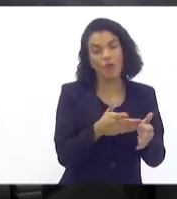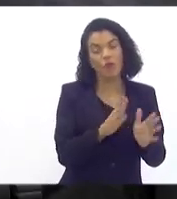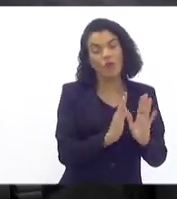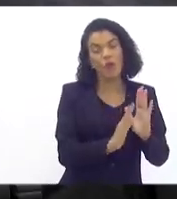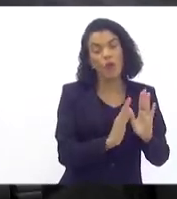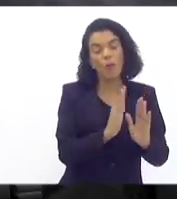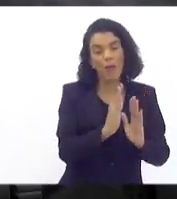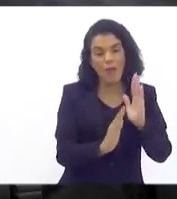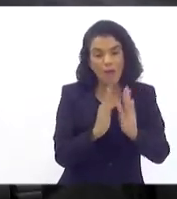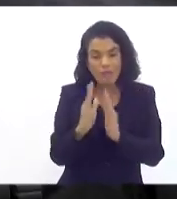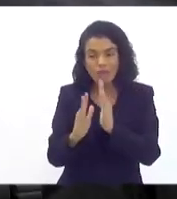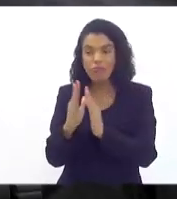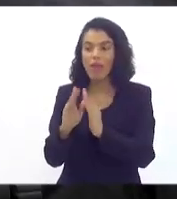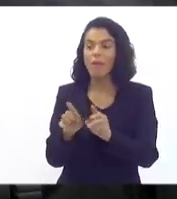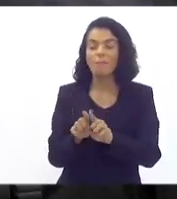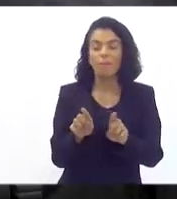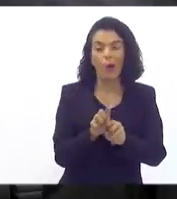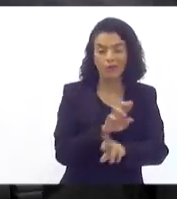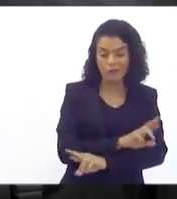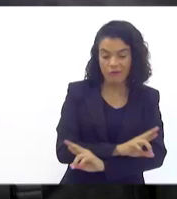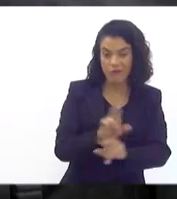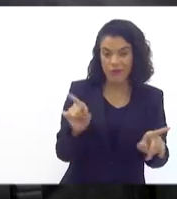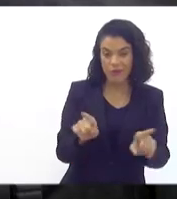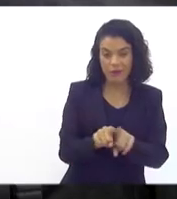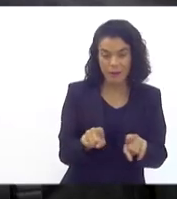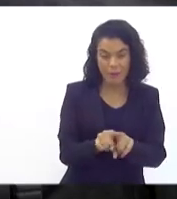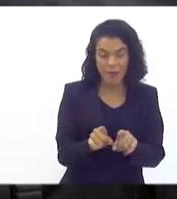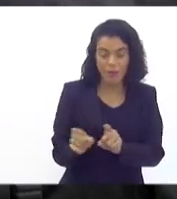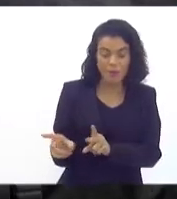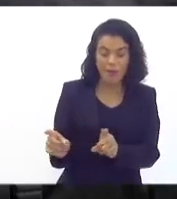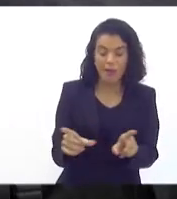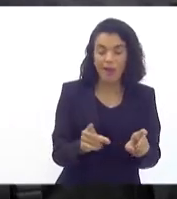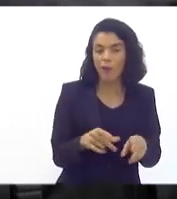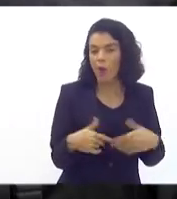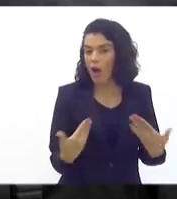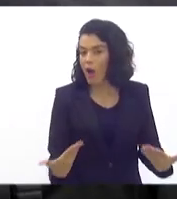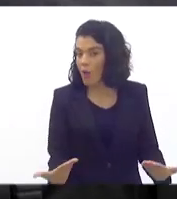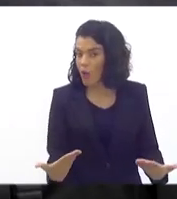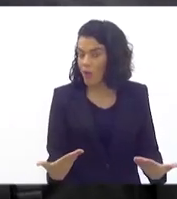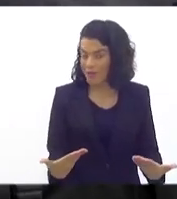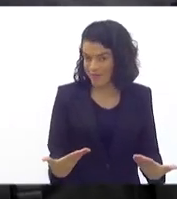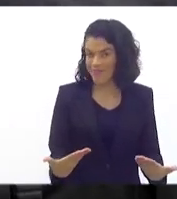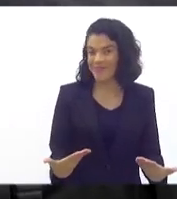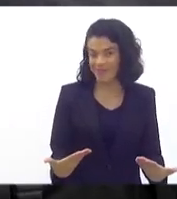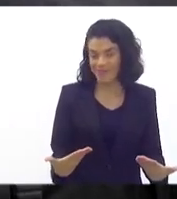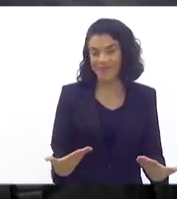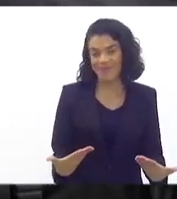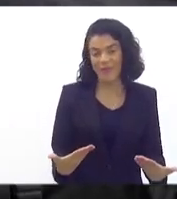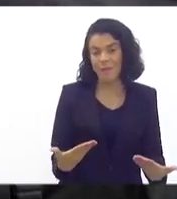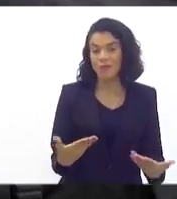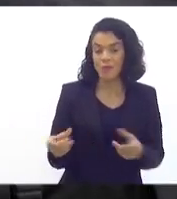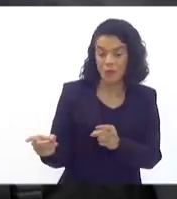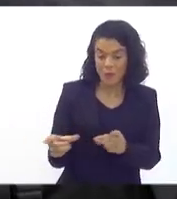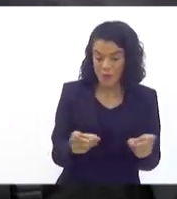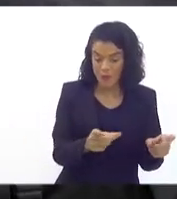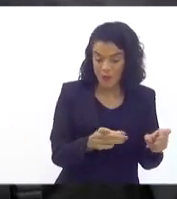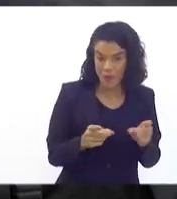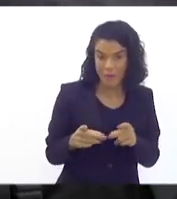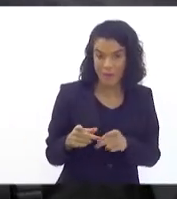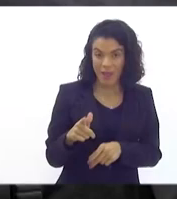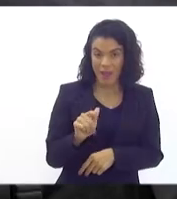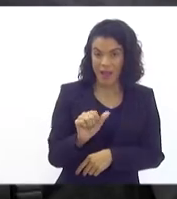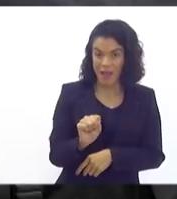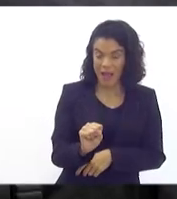regulatório e pode diferenciar no que no que mercado que nós queremos mais à frente o novo mercado de gás ela dei